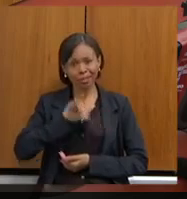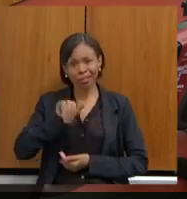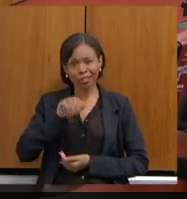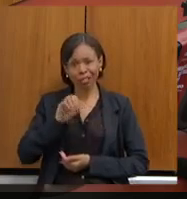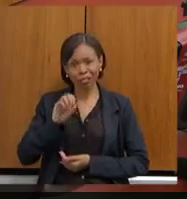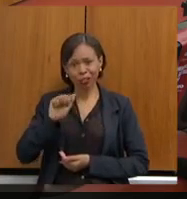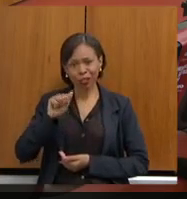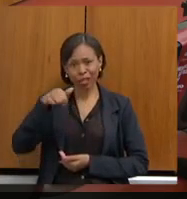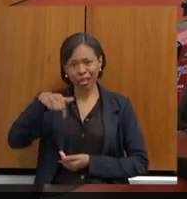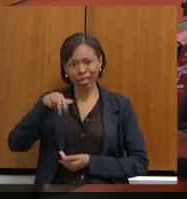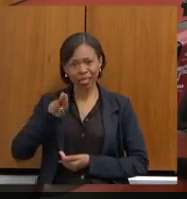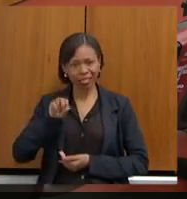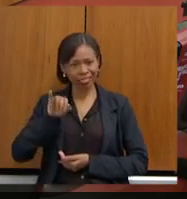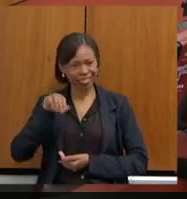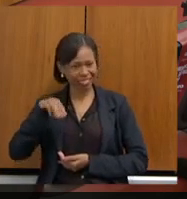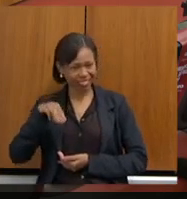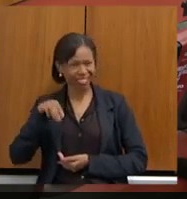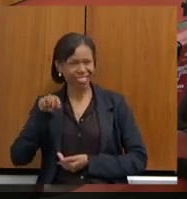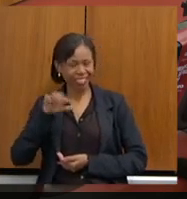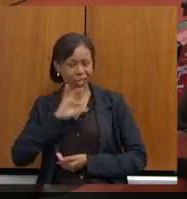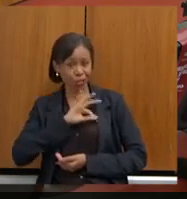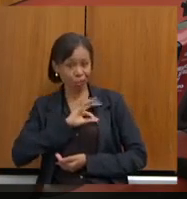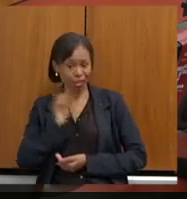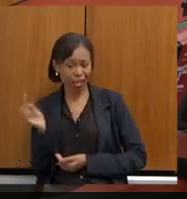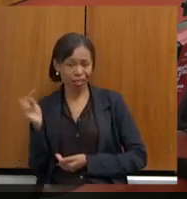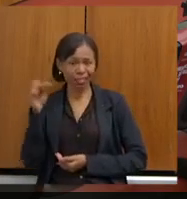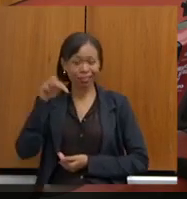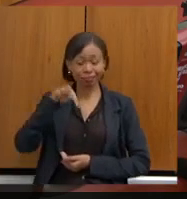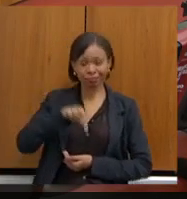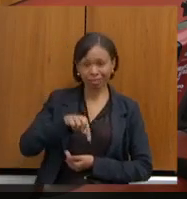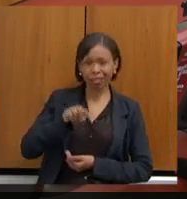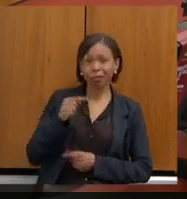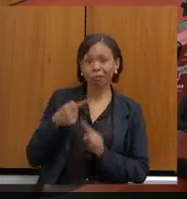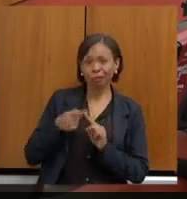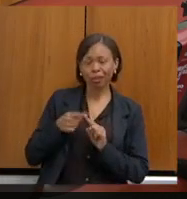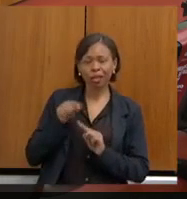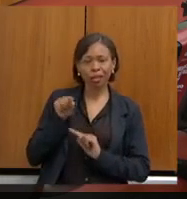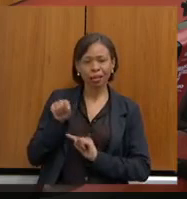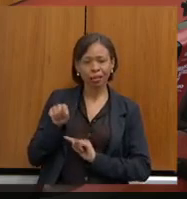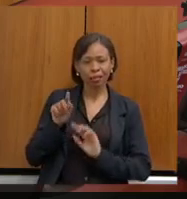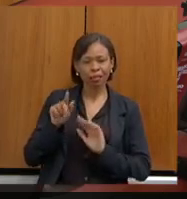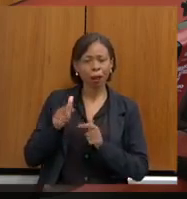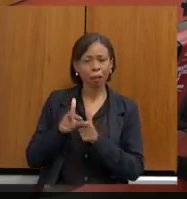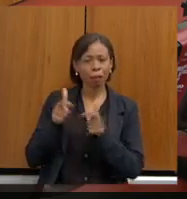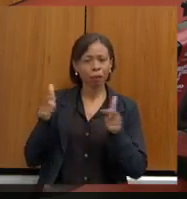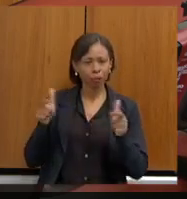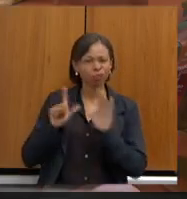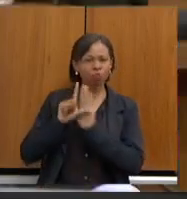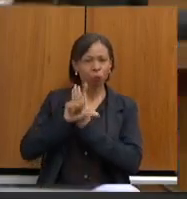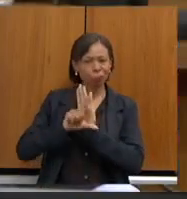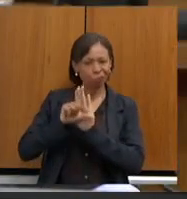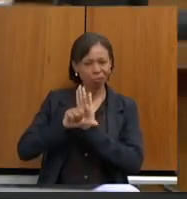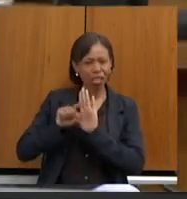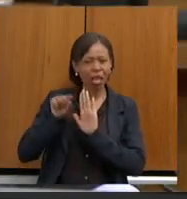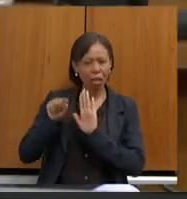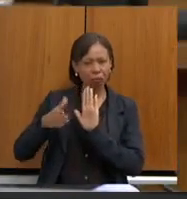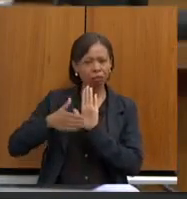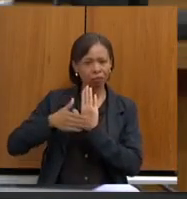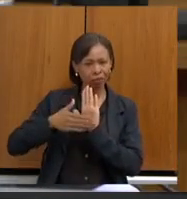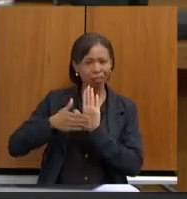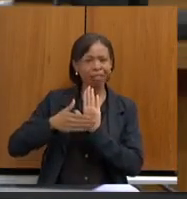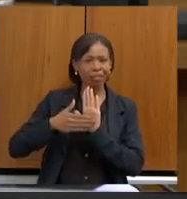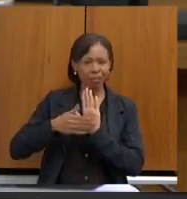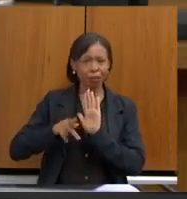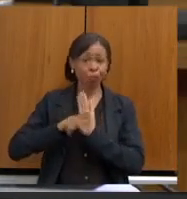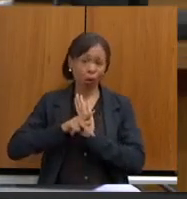ele imagine propôs a maioria das legislações que abriga a nossa Polícia Civil